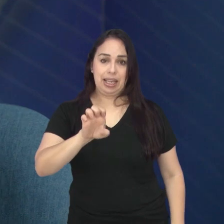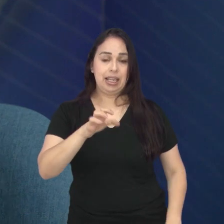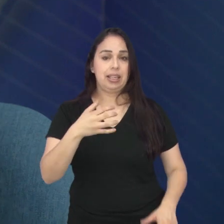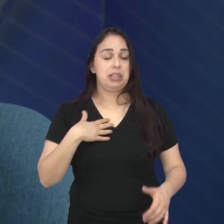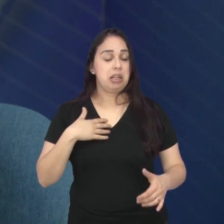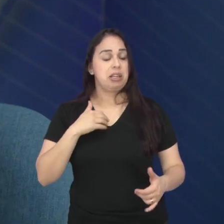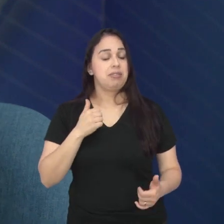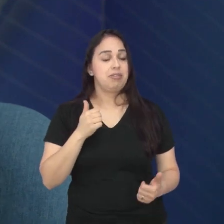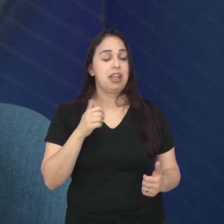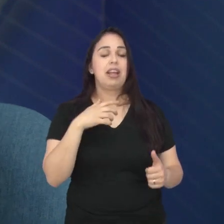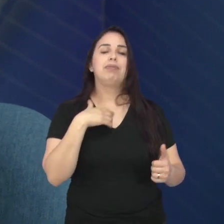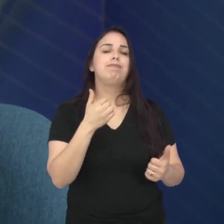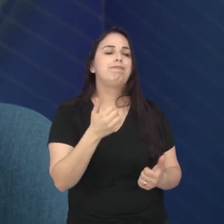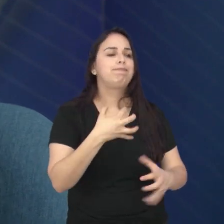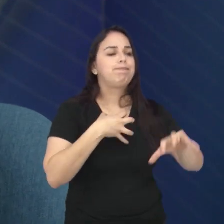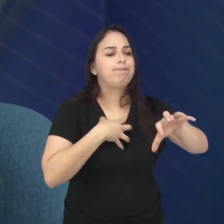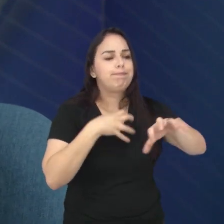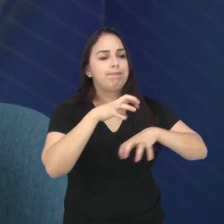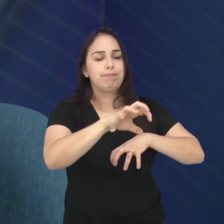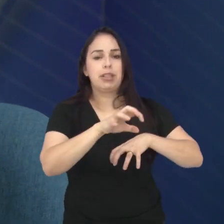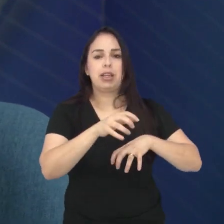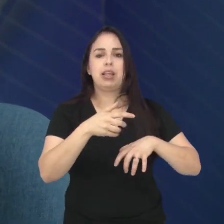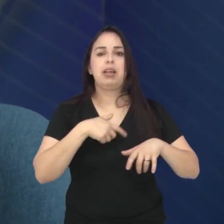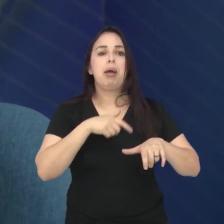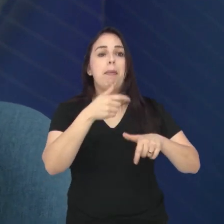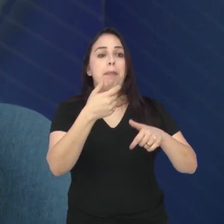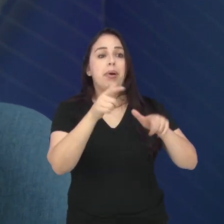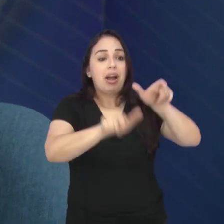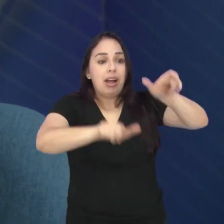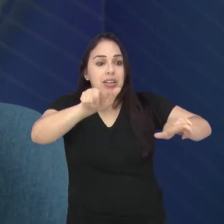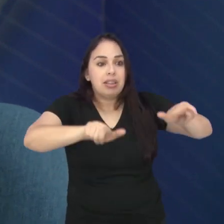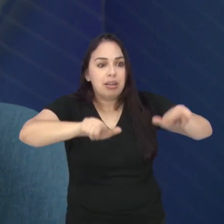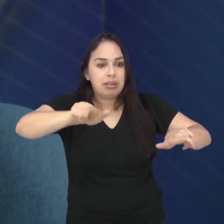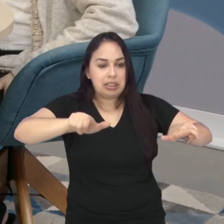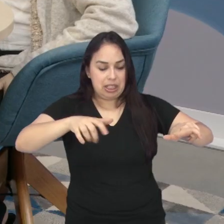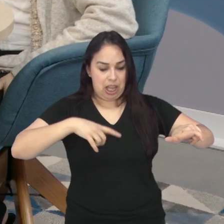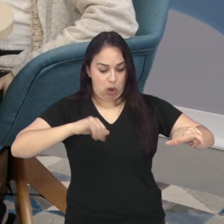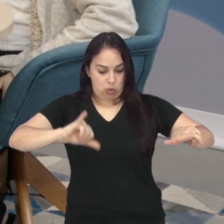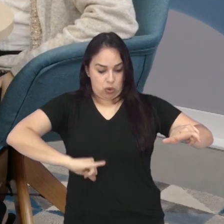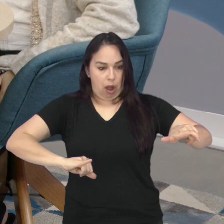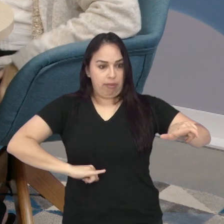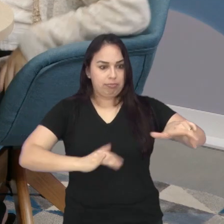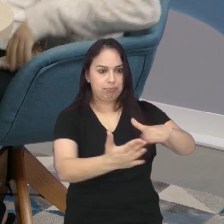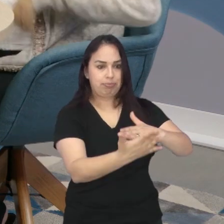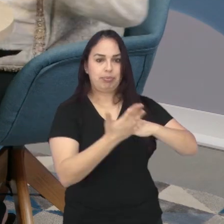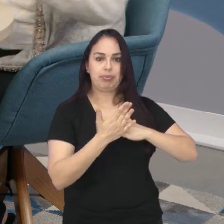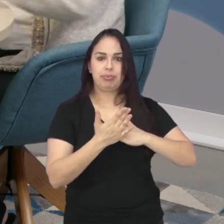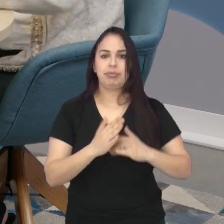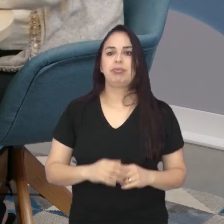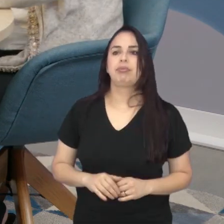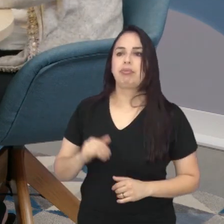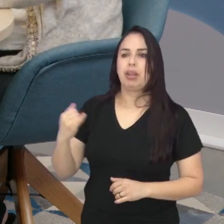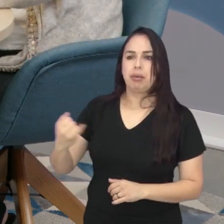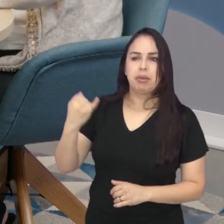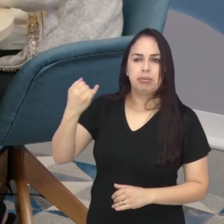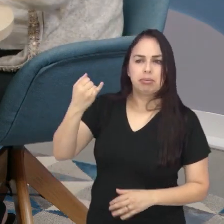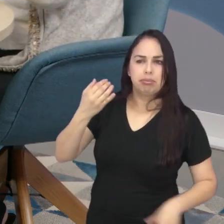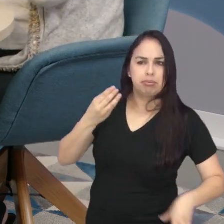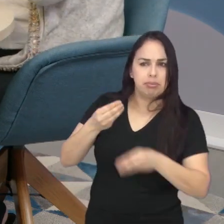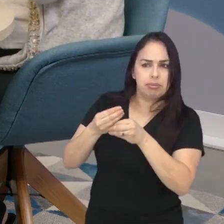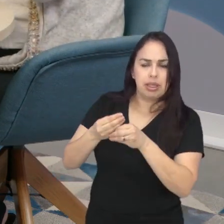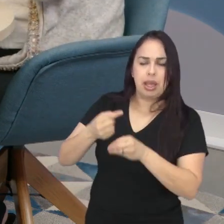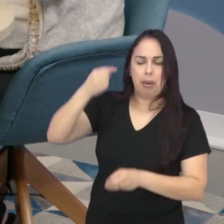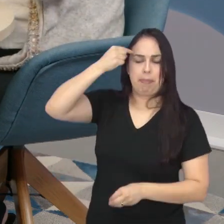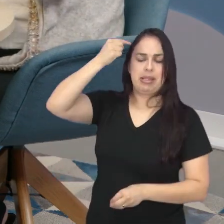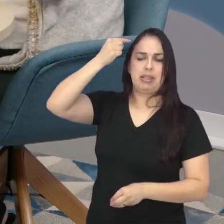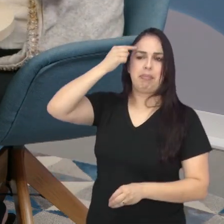sendo vítima de um relacionamento, porque outras mulheres a julgam, né? Muito, Dani. É super importante você falar isso. Eu até